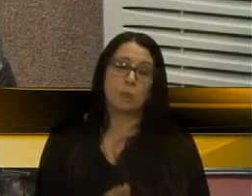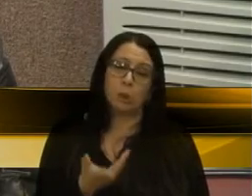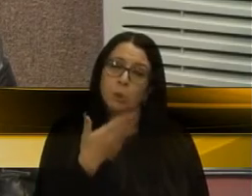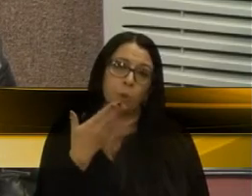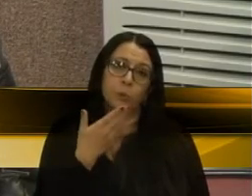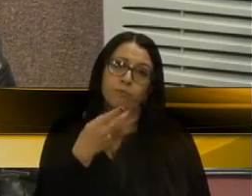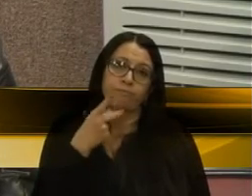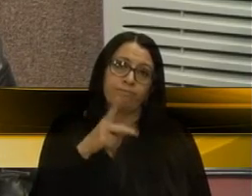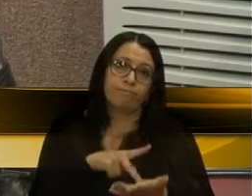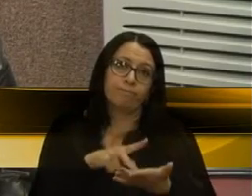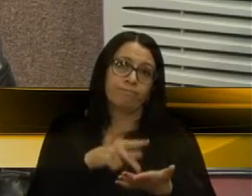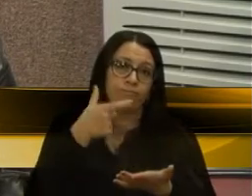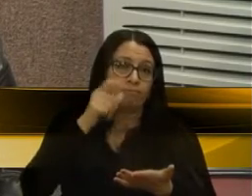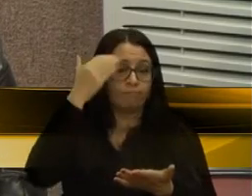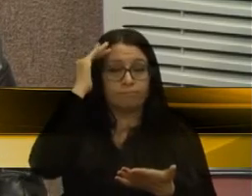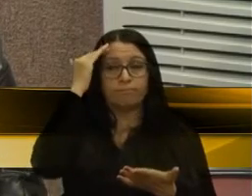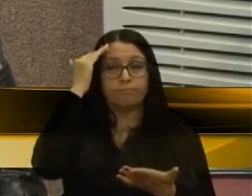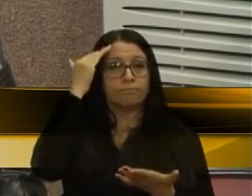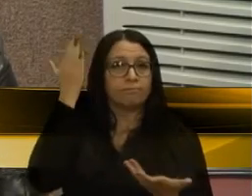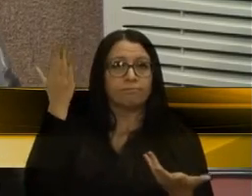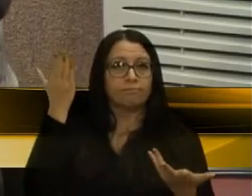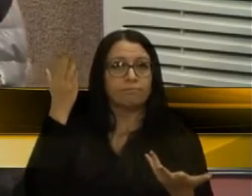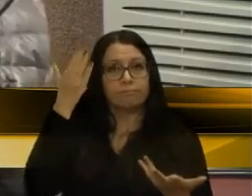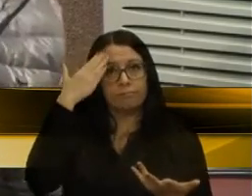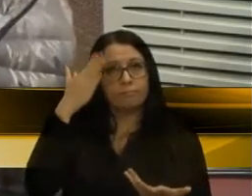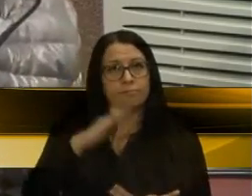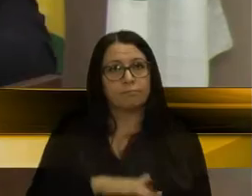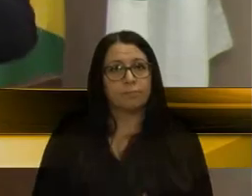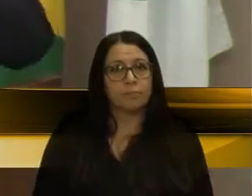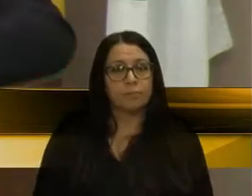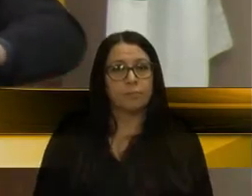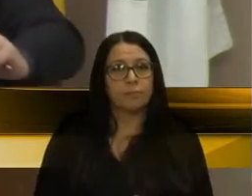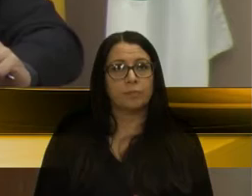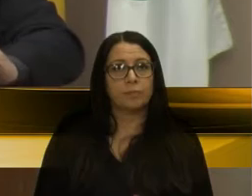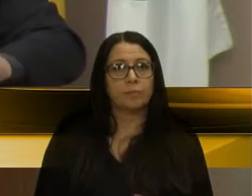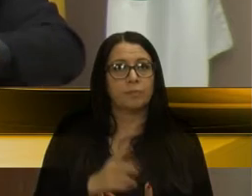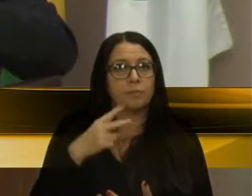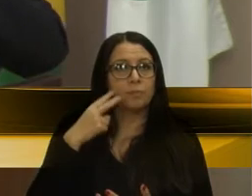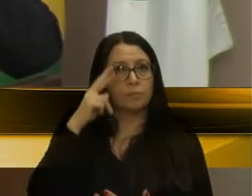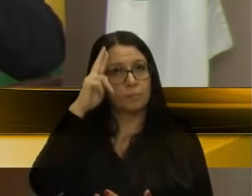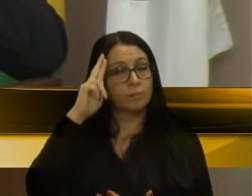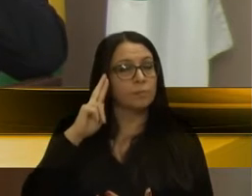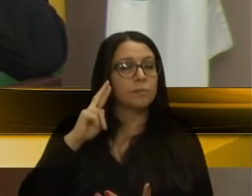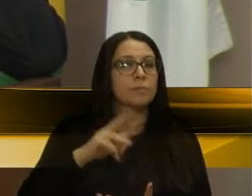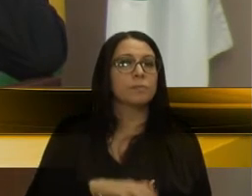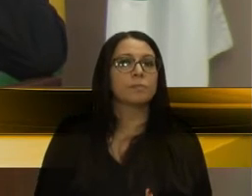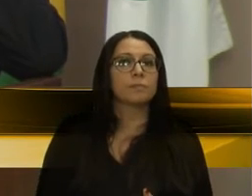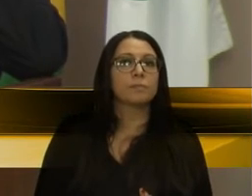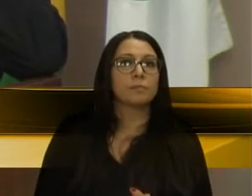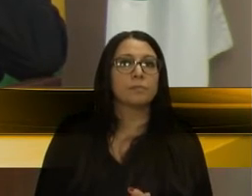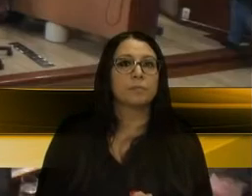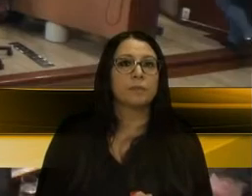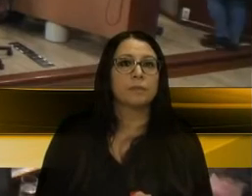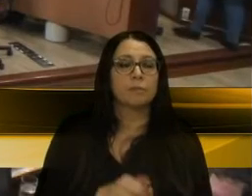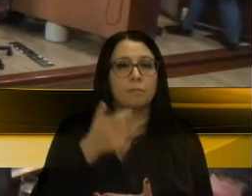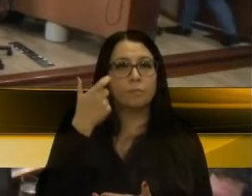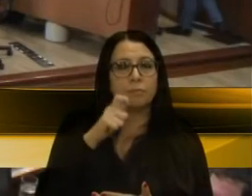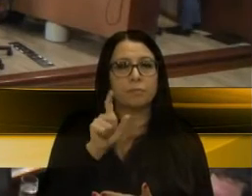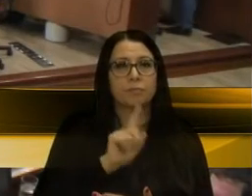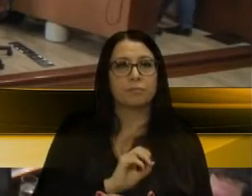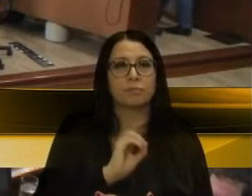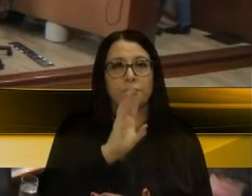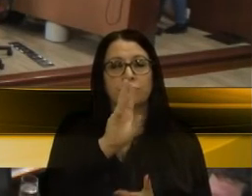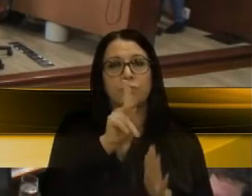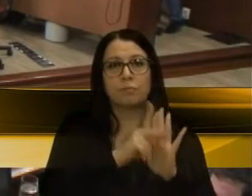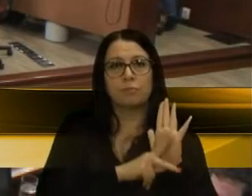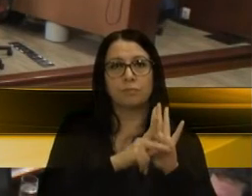Eu sinceramente não consigo entender. Eu não consigo entender. Muito obrigado. Obrigado, vereador Felipe. Seu à parte, vereador Rafael. Vereador, eu acho que antes de enviar um projeto